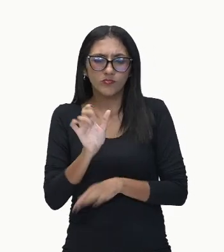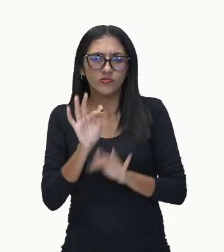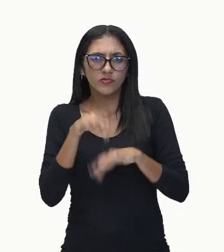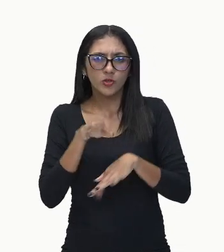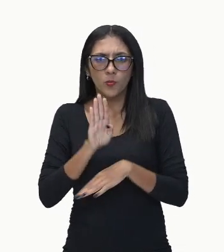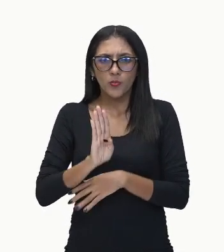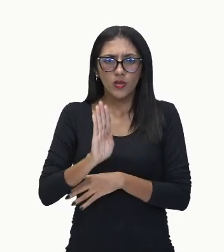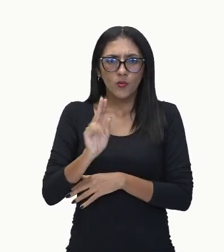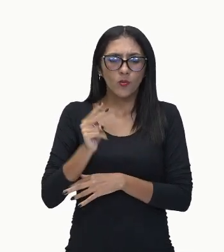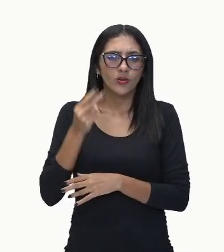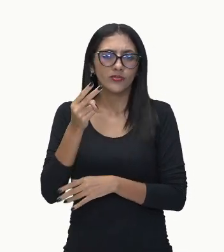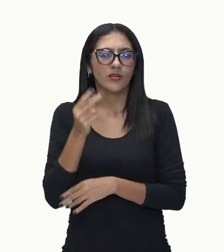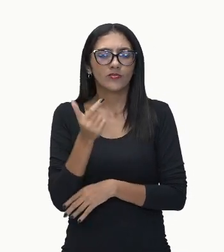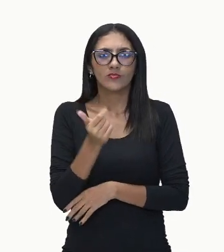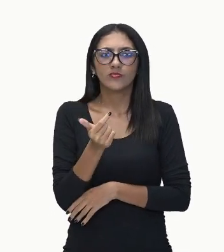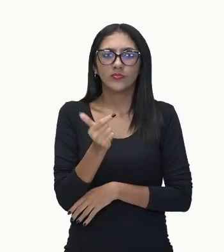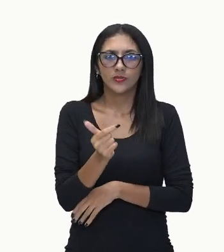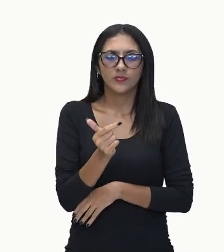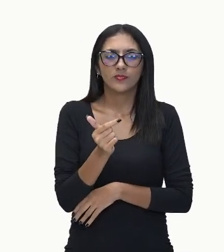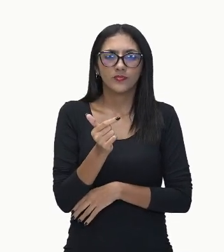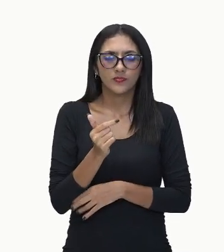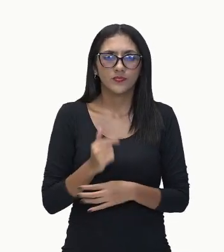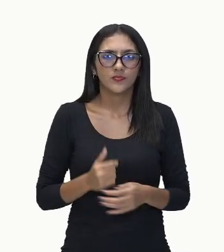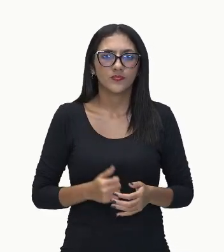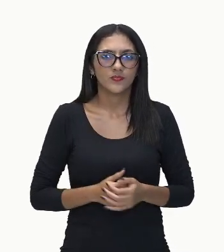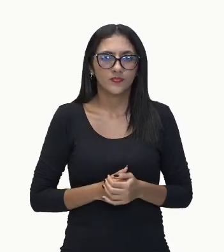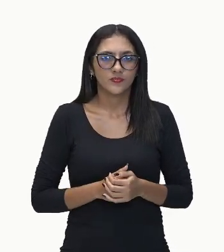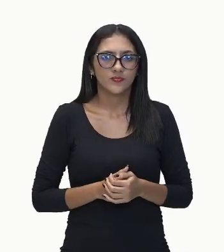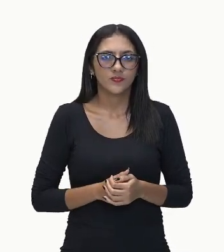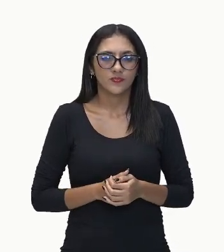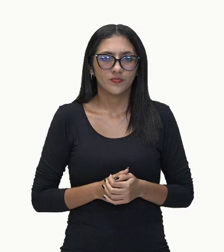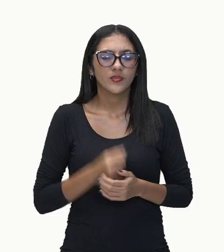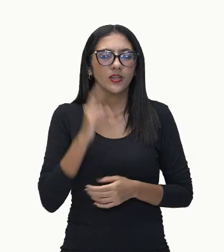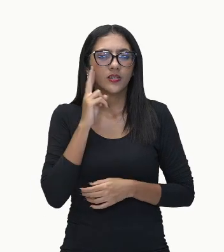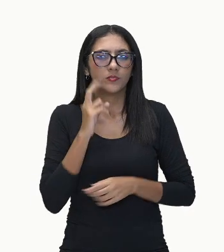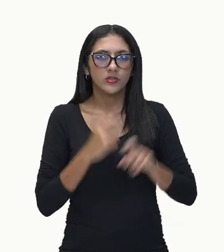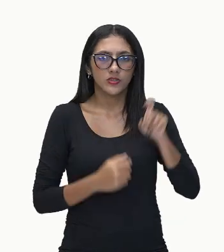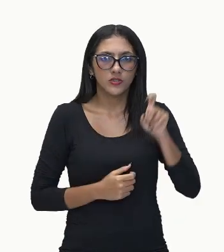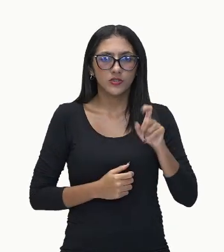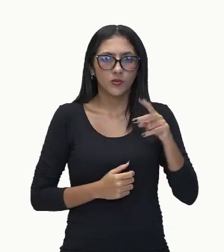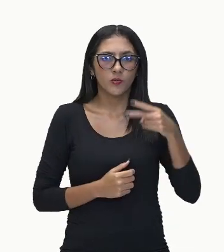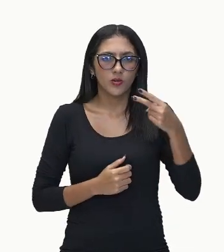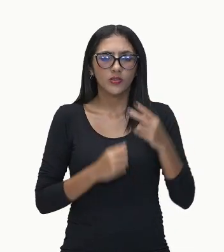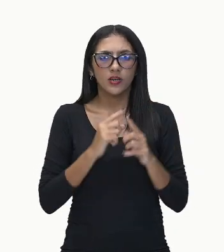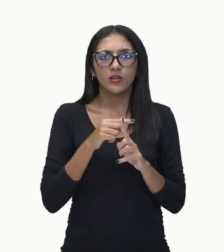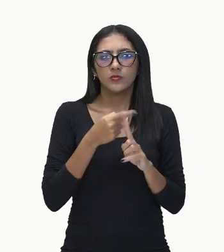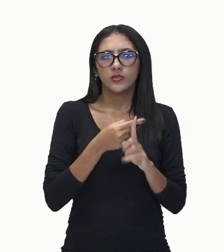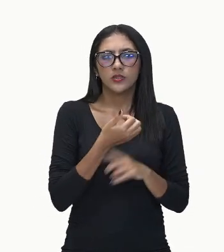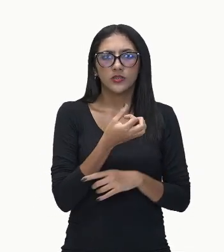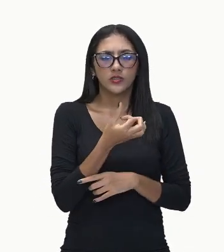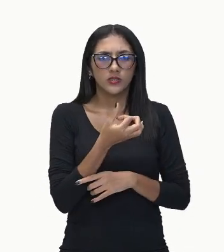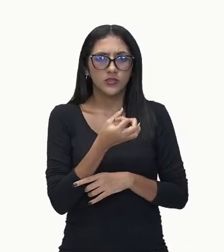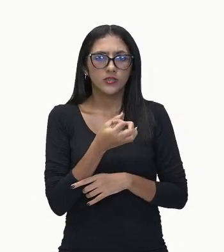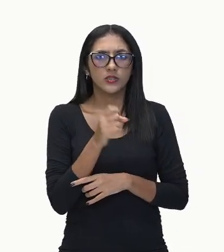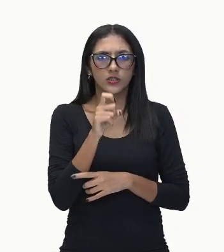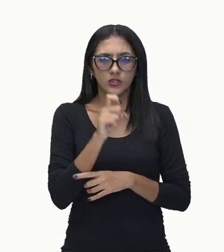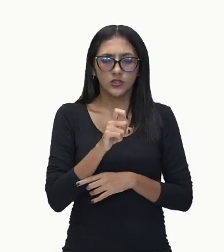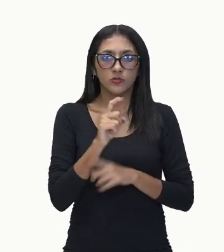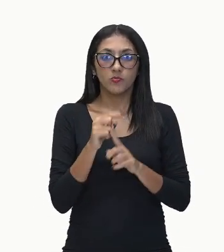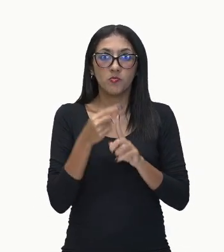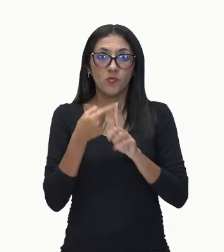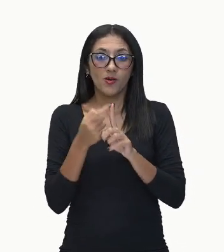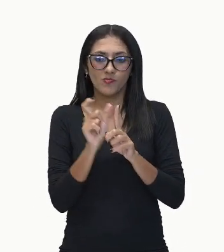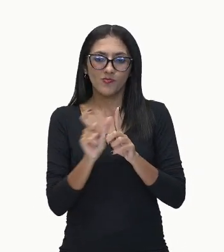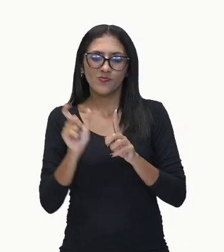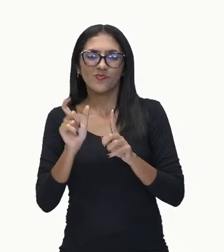independente justamente nós temos esse polinômio aqui ó x qu mais 16x está faltando aqui um termo